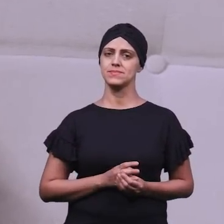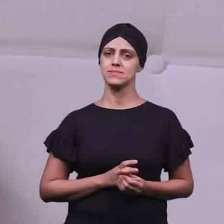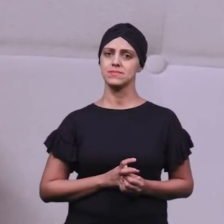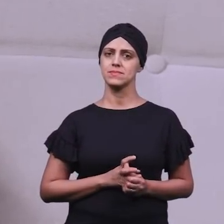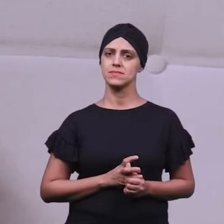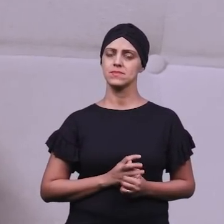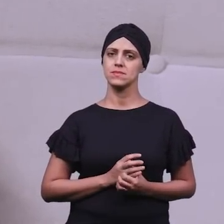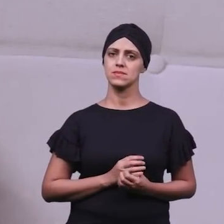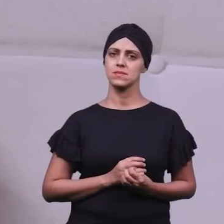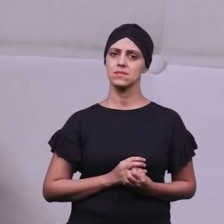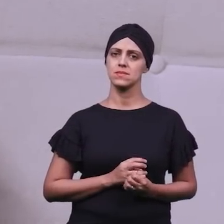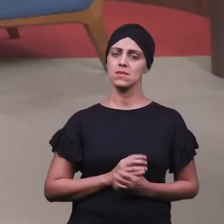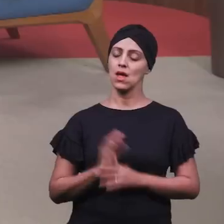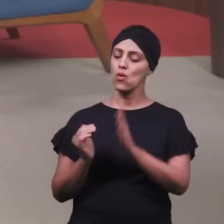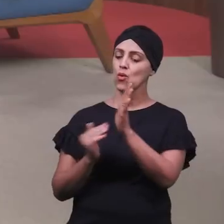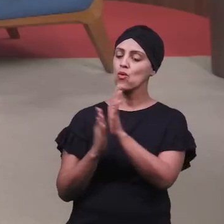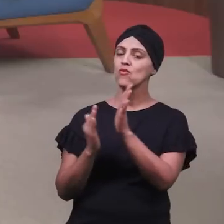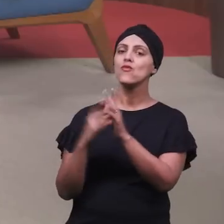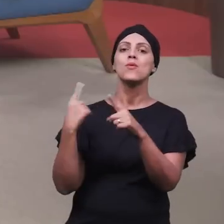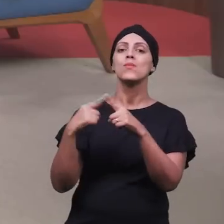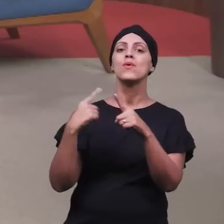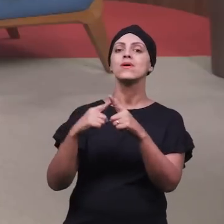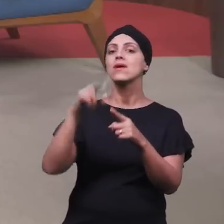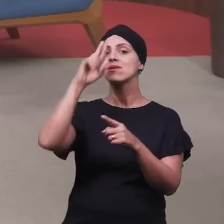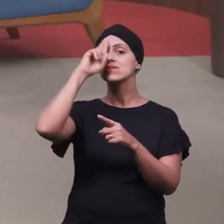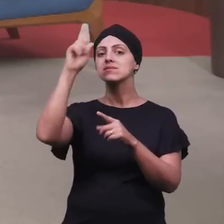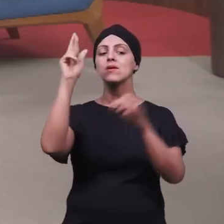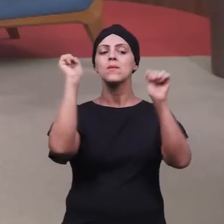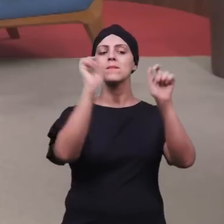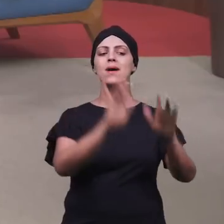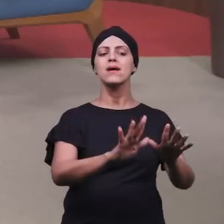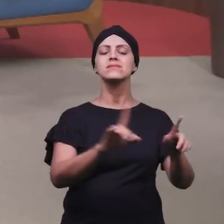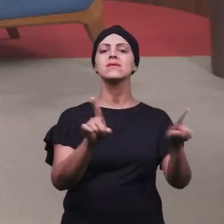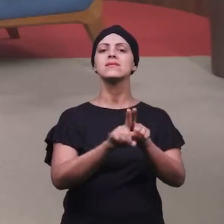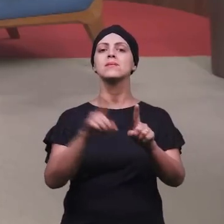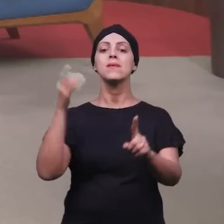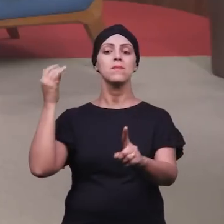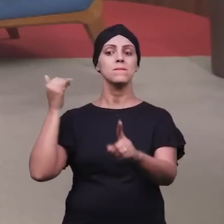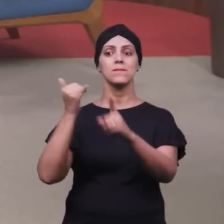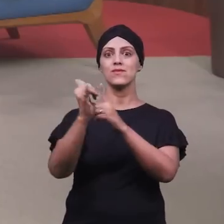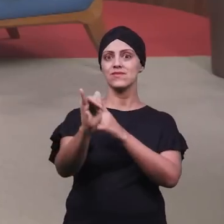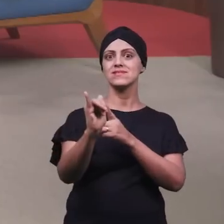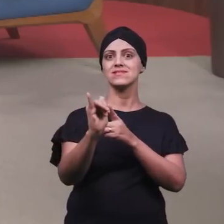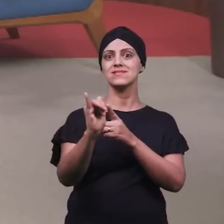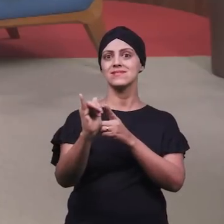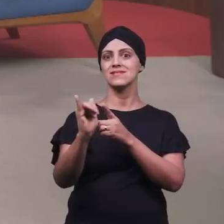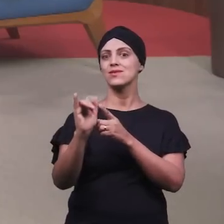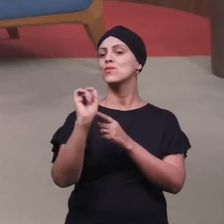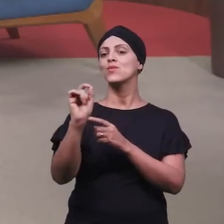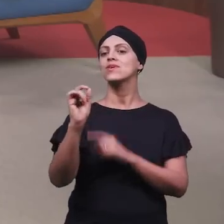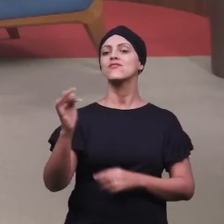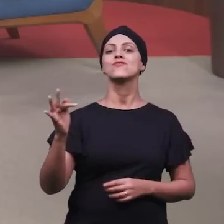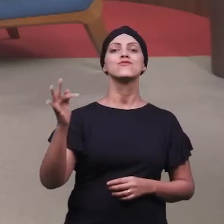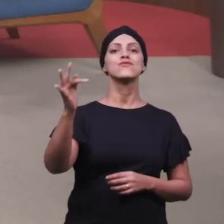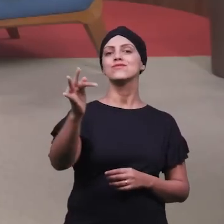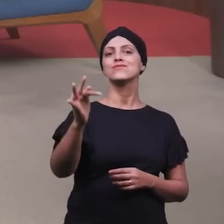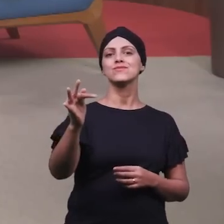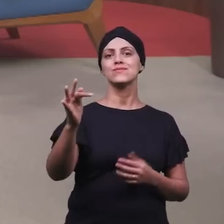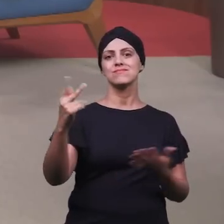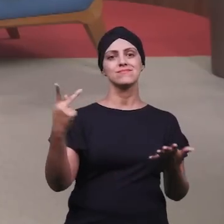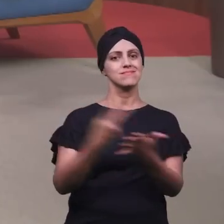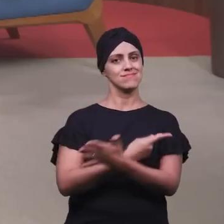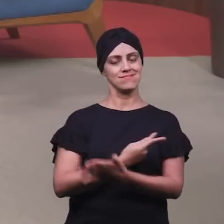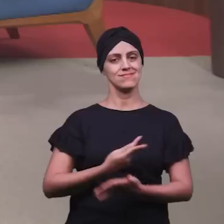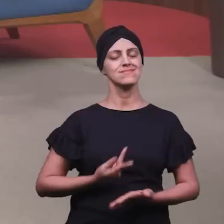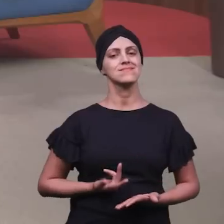ali estava um louvor por aquilo que havia acontecido e uma profecia, né? Um louvor por aquilo